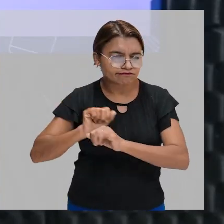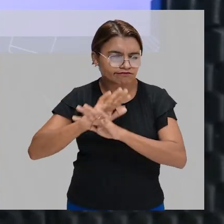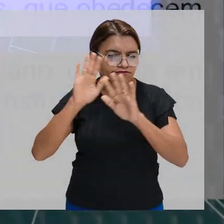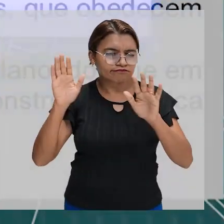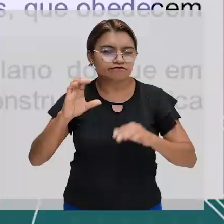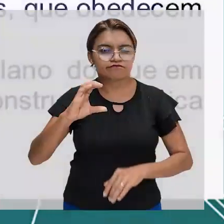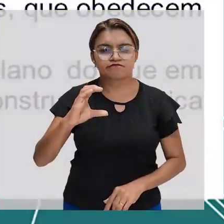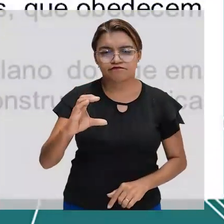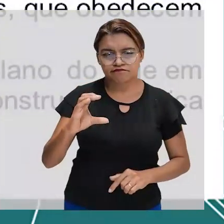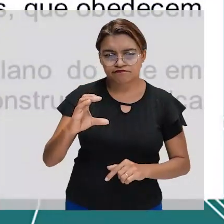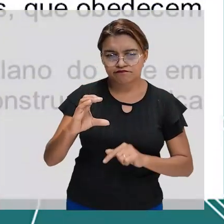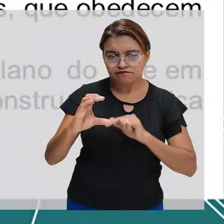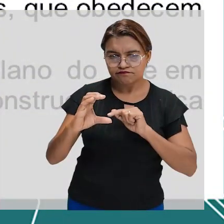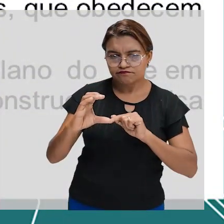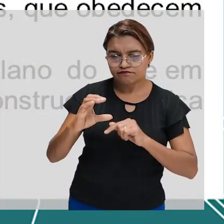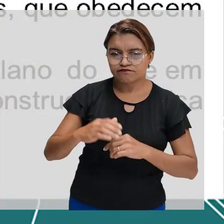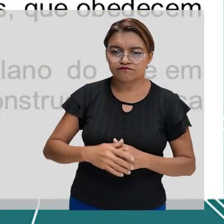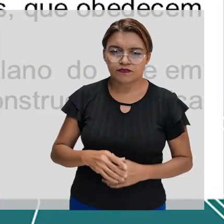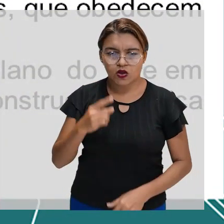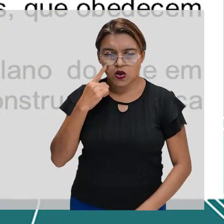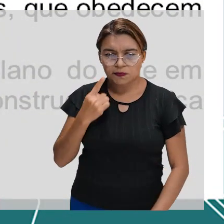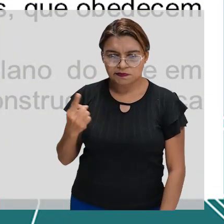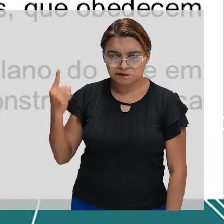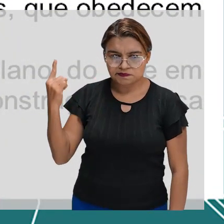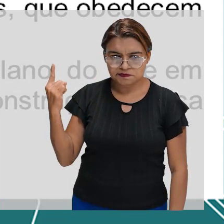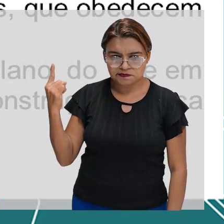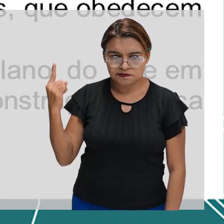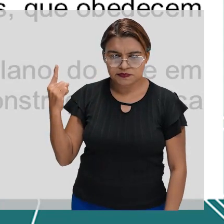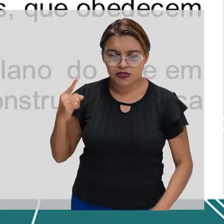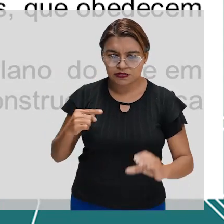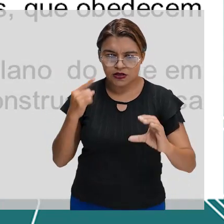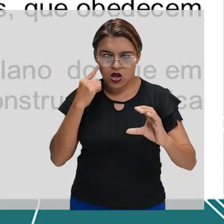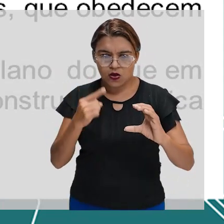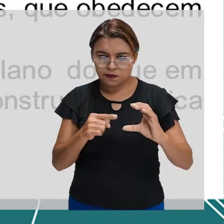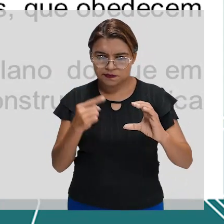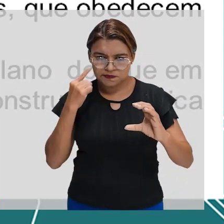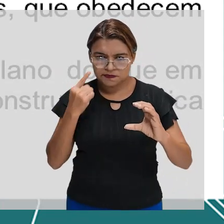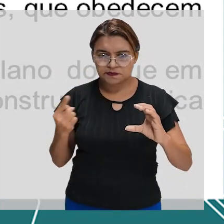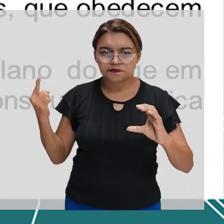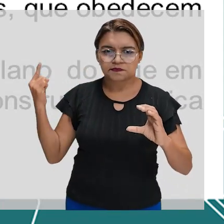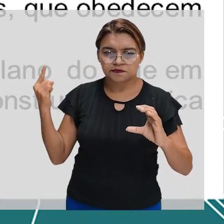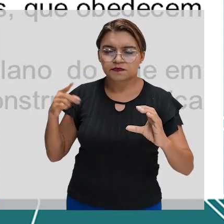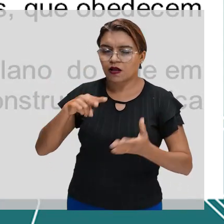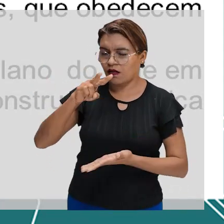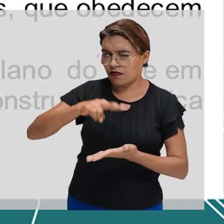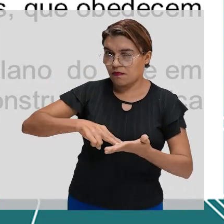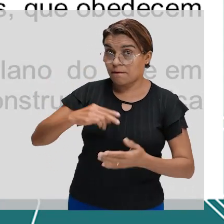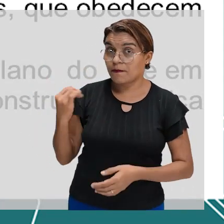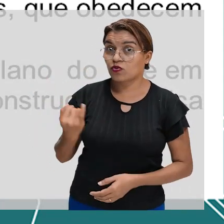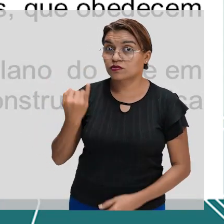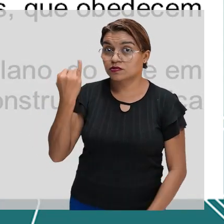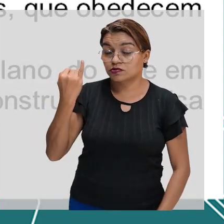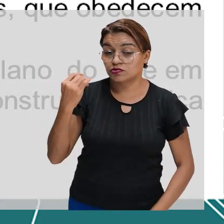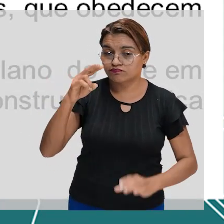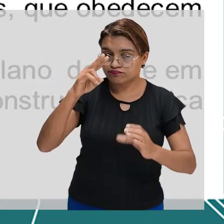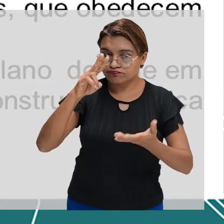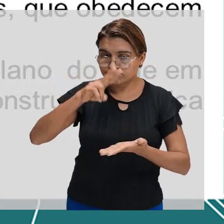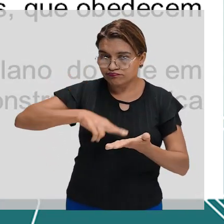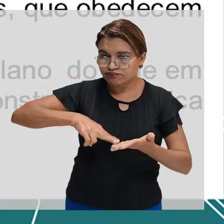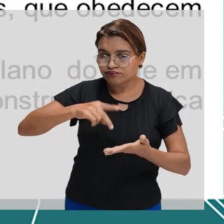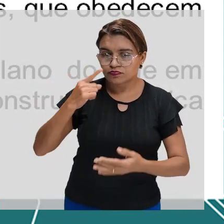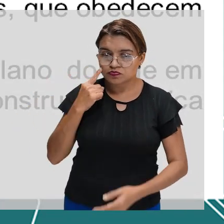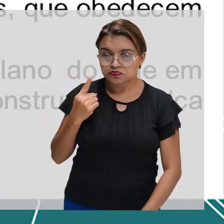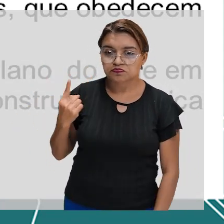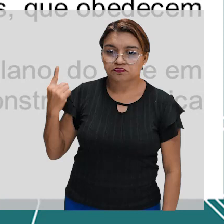C Frei Luiz de Souza insere-se na linha rigorosa construção clássica que supõe a recuperação de